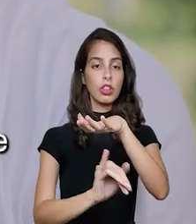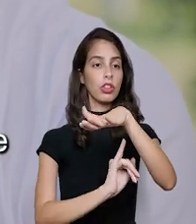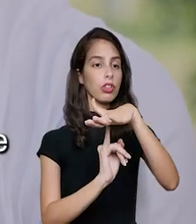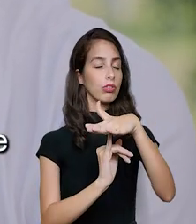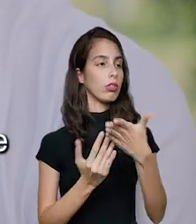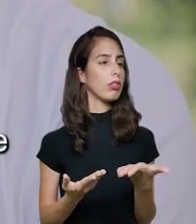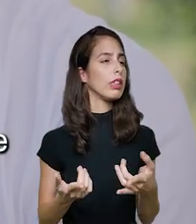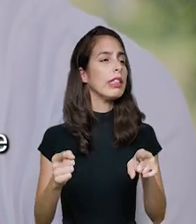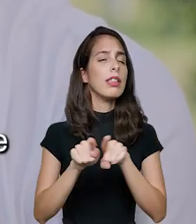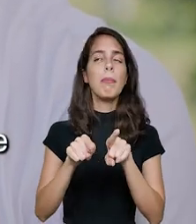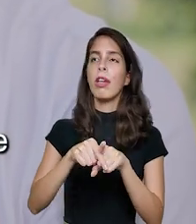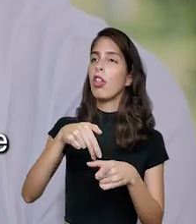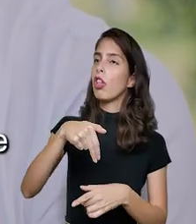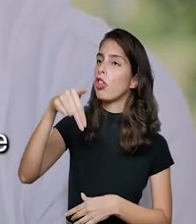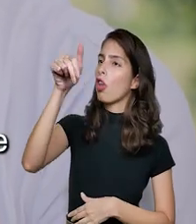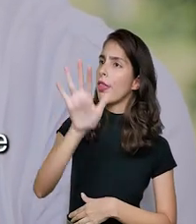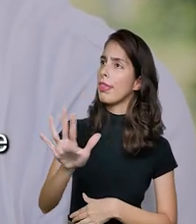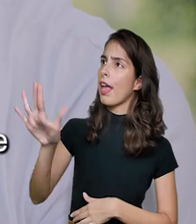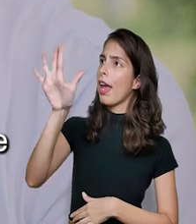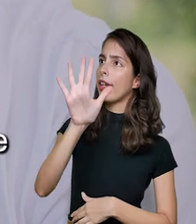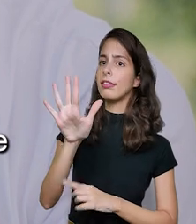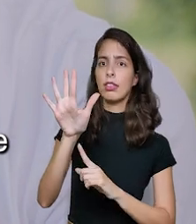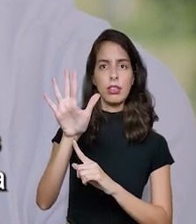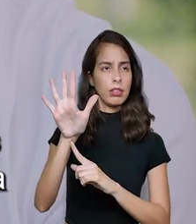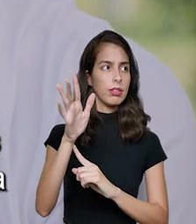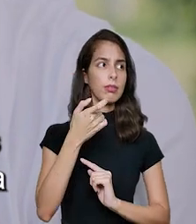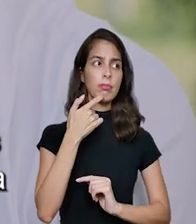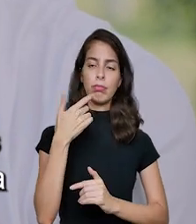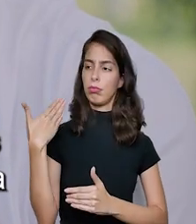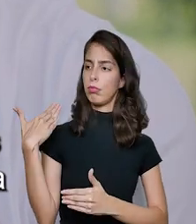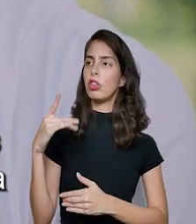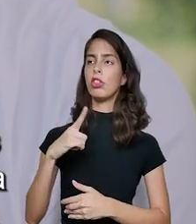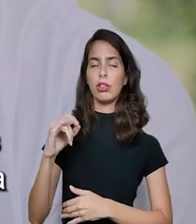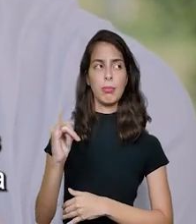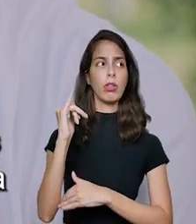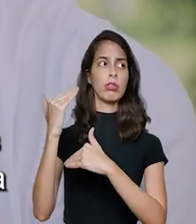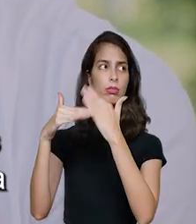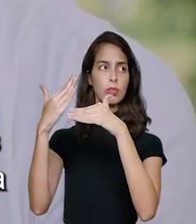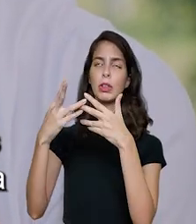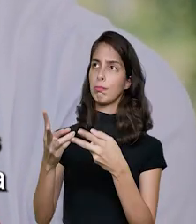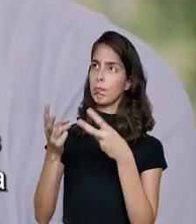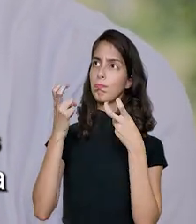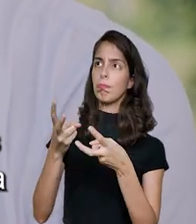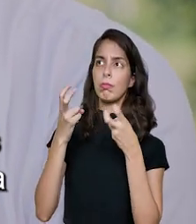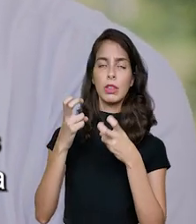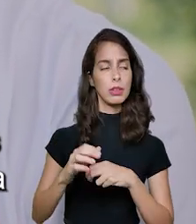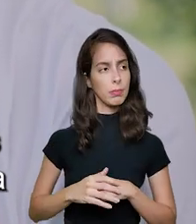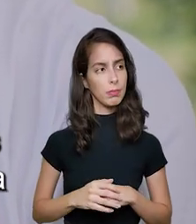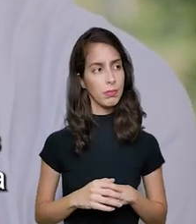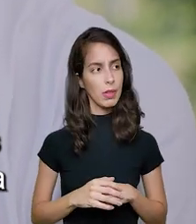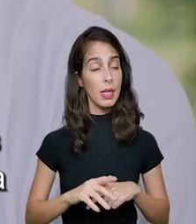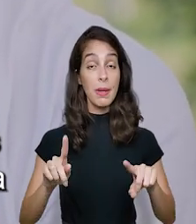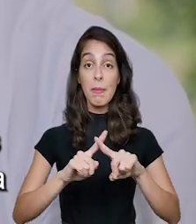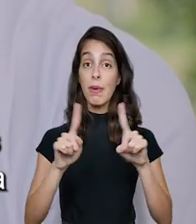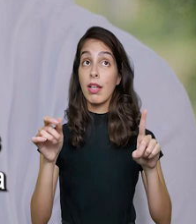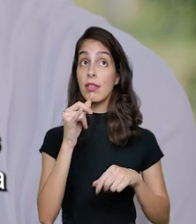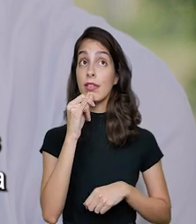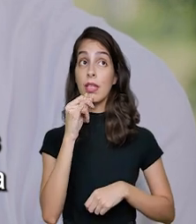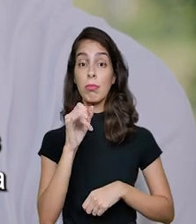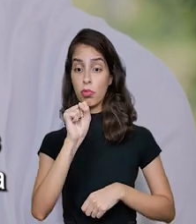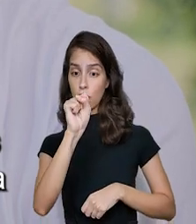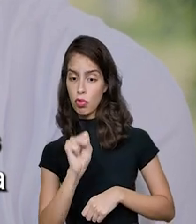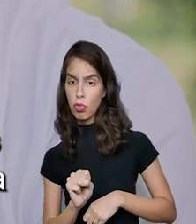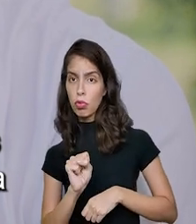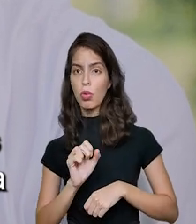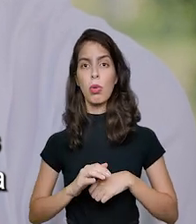o Nordeste tem uma evolução muito importante né nos últimos tempos eh mas nós temos Norte nós temos sul